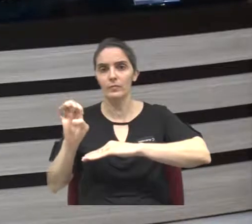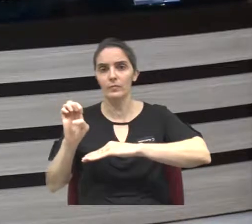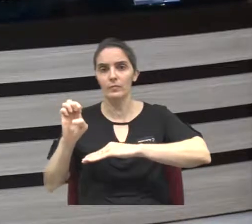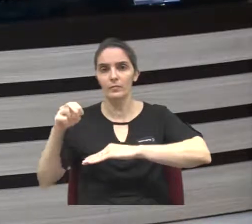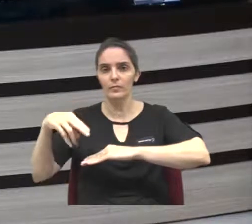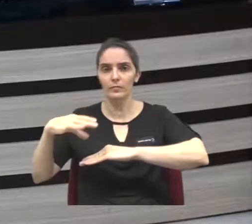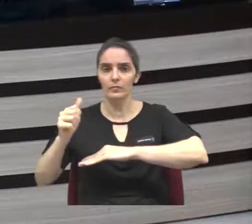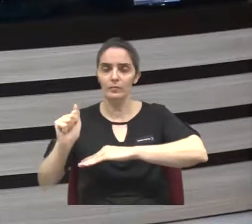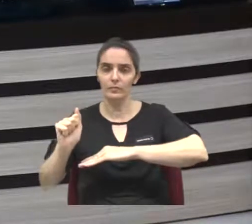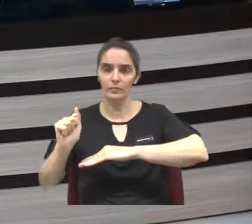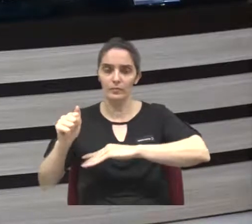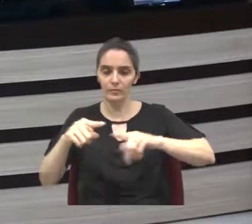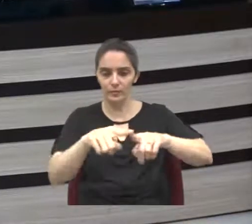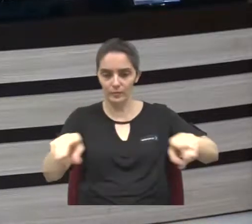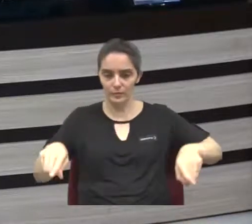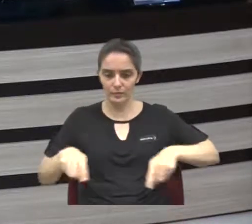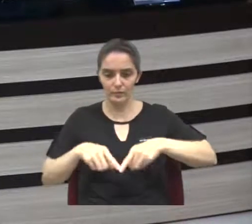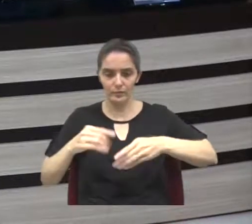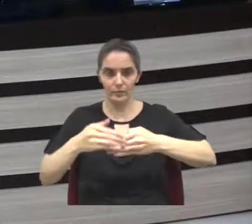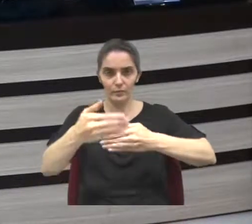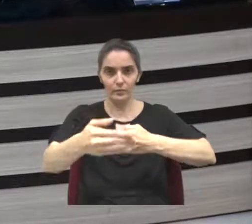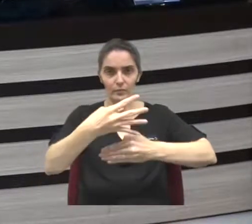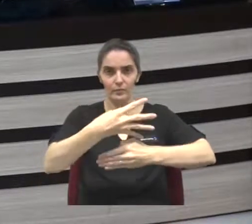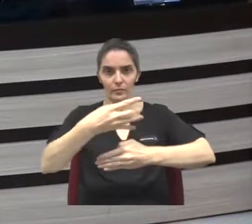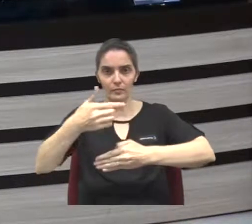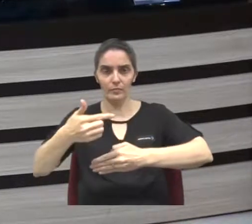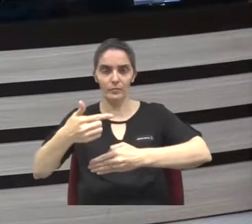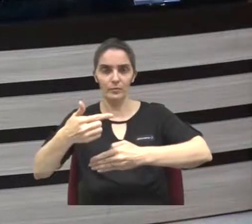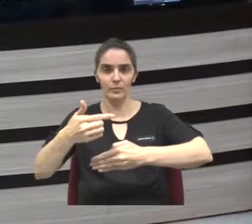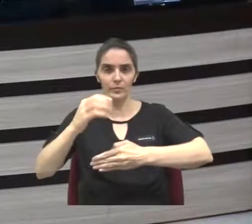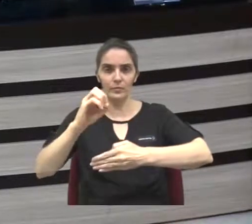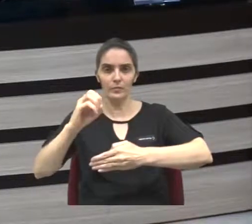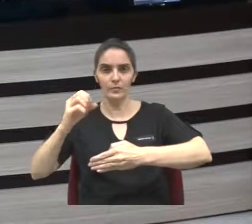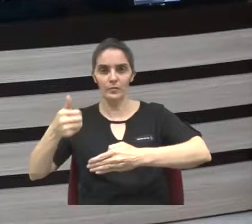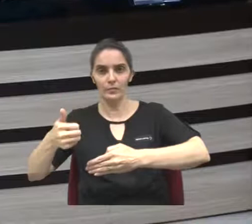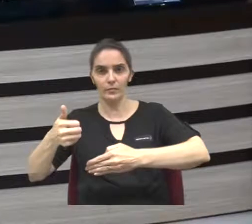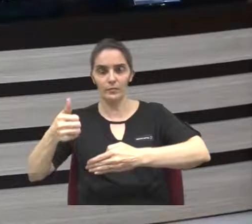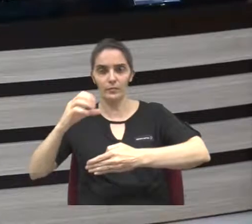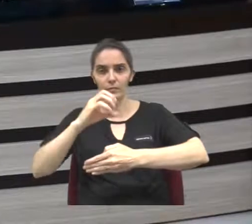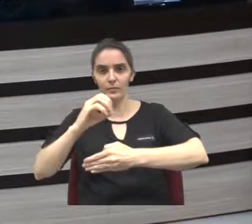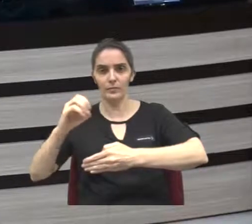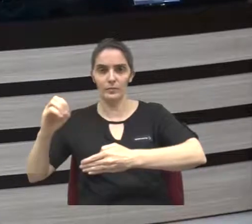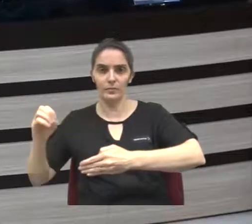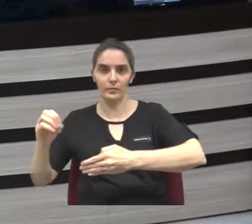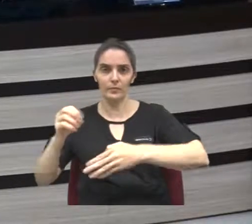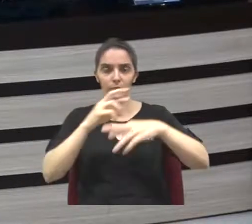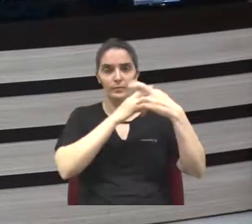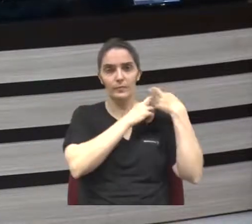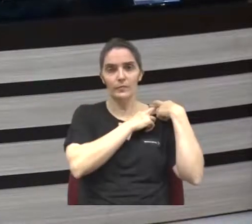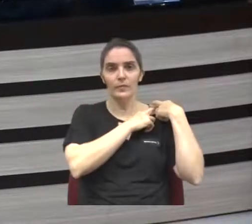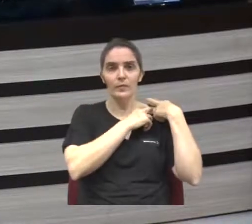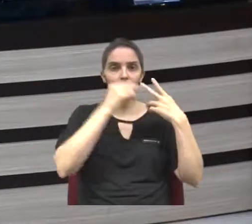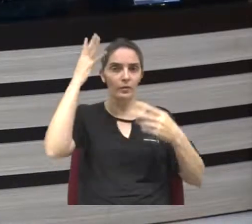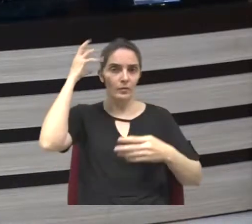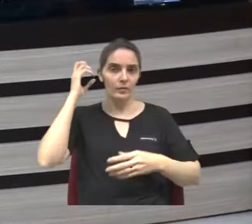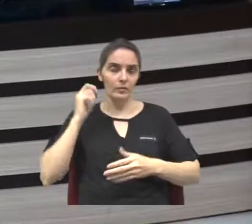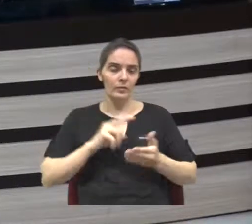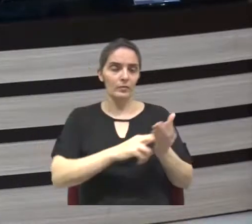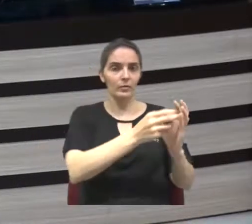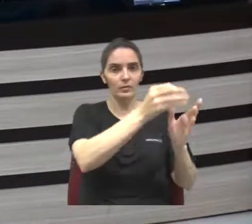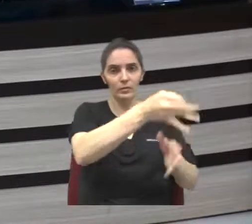4280-001-000. Autoria, vereadora Lu Bogo. As comissões.